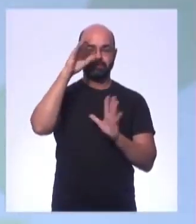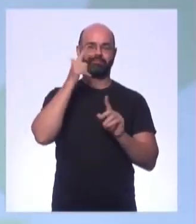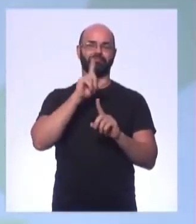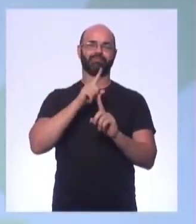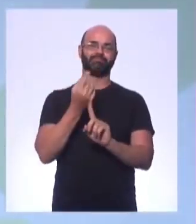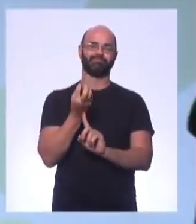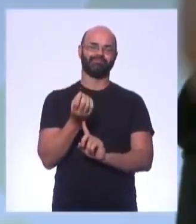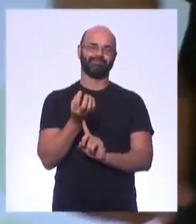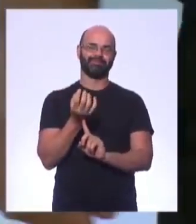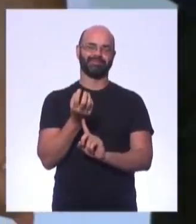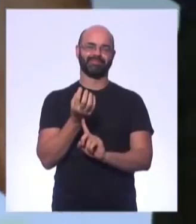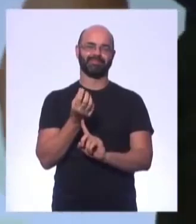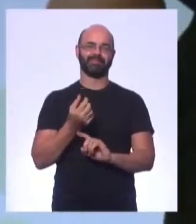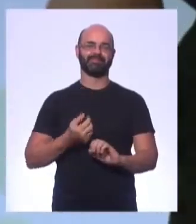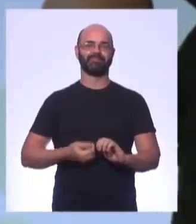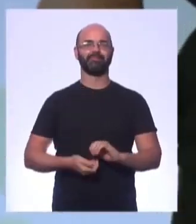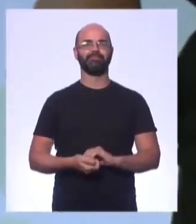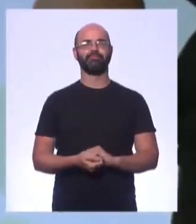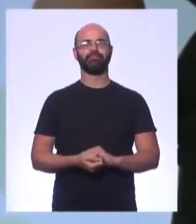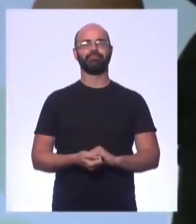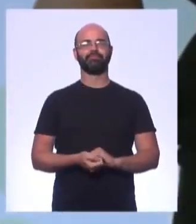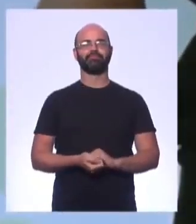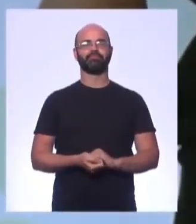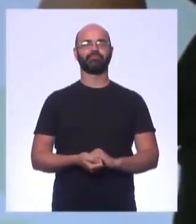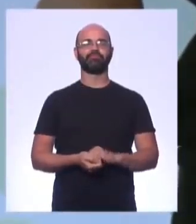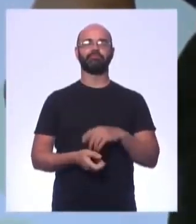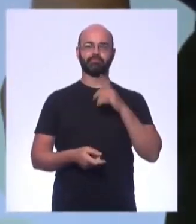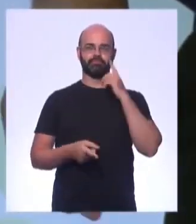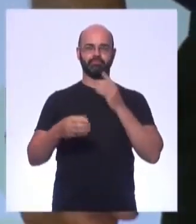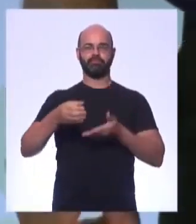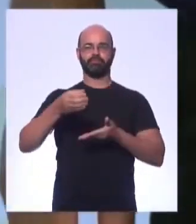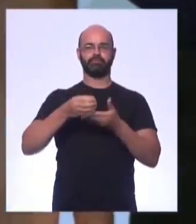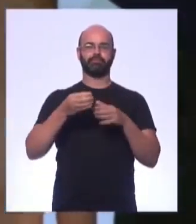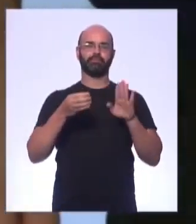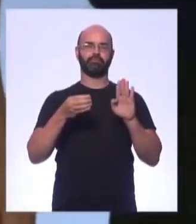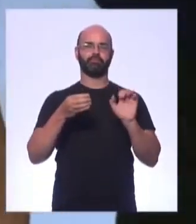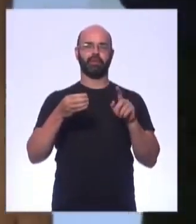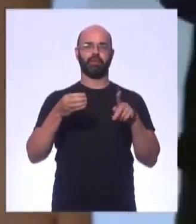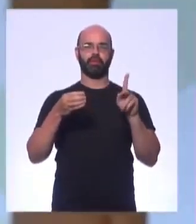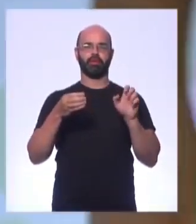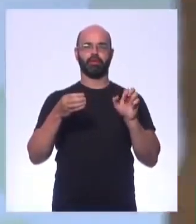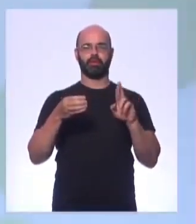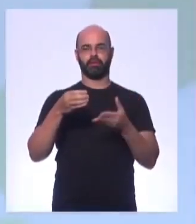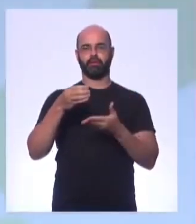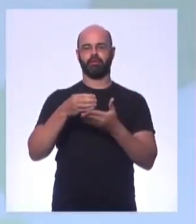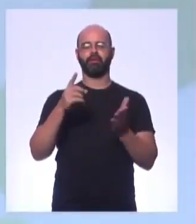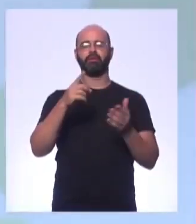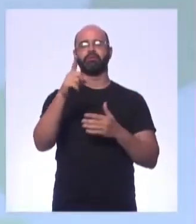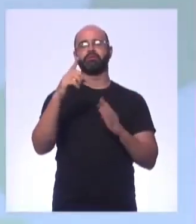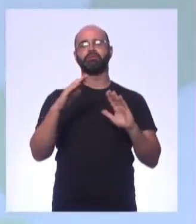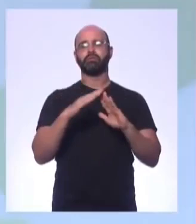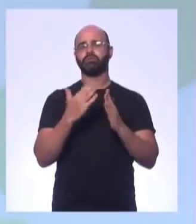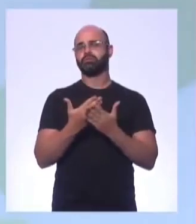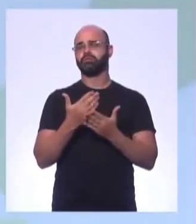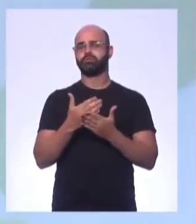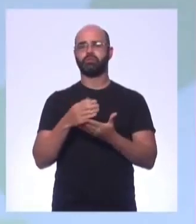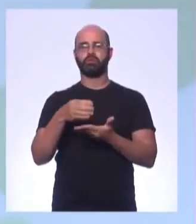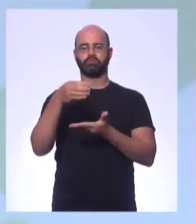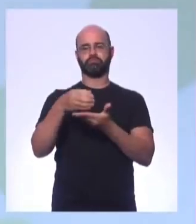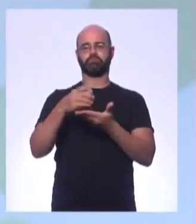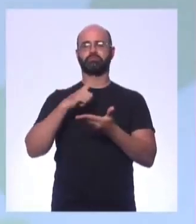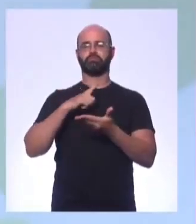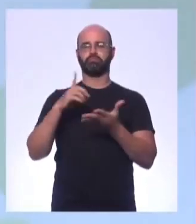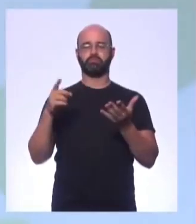que esses materiais aí, né? Muitos desses materiais, Becker, né? Esse suportezinho aqui também tem em laboratório da escola, né? Esse material mesmo eu